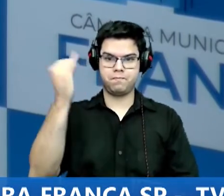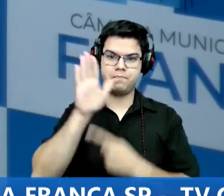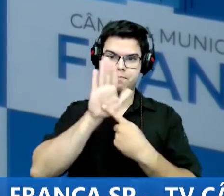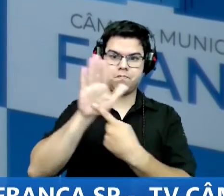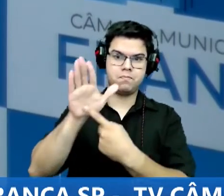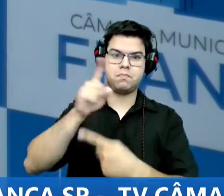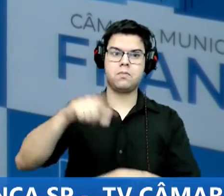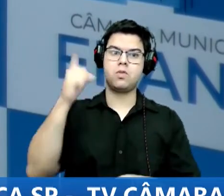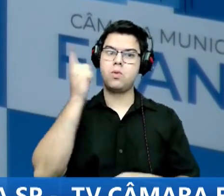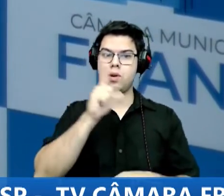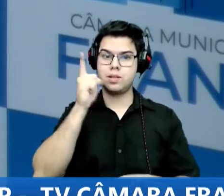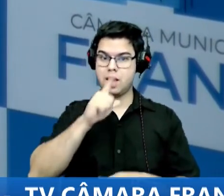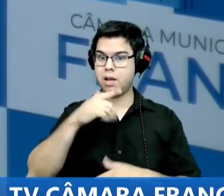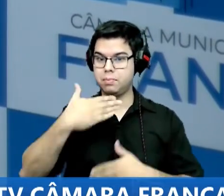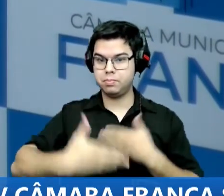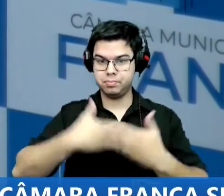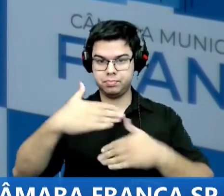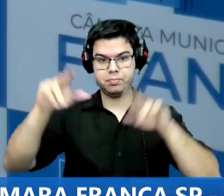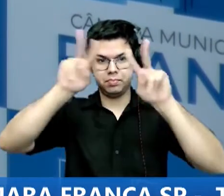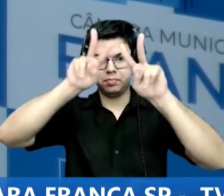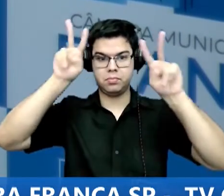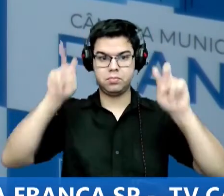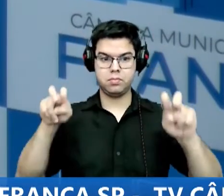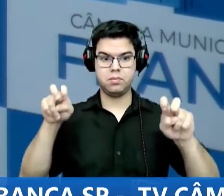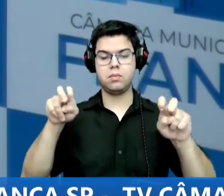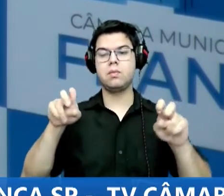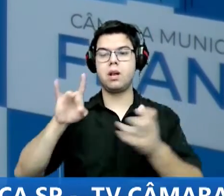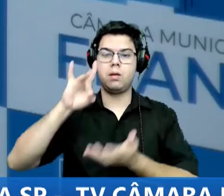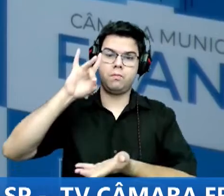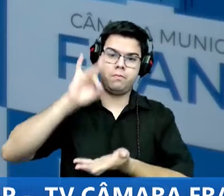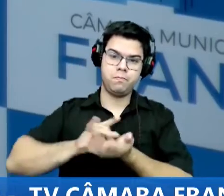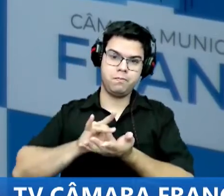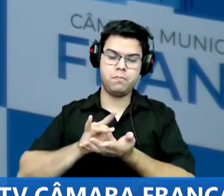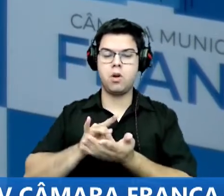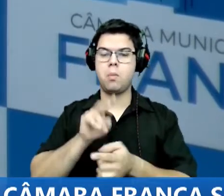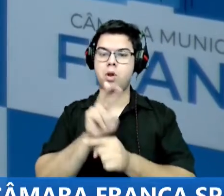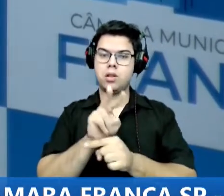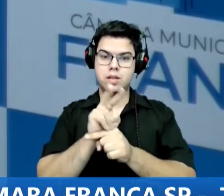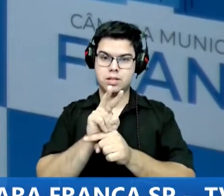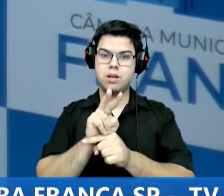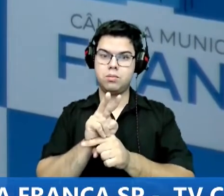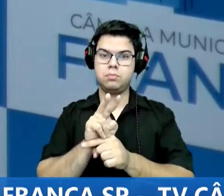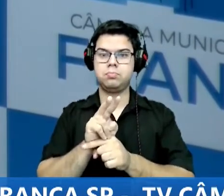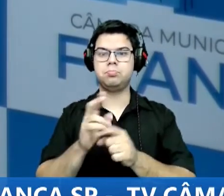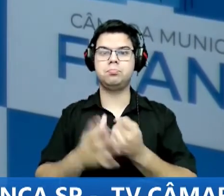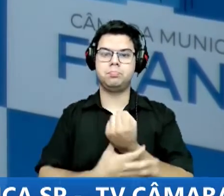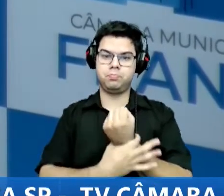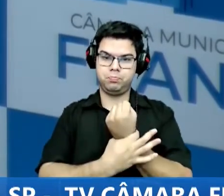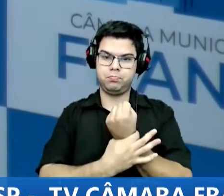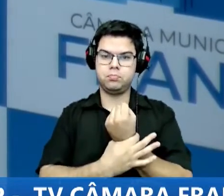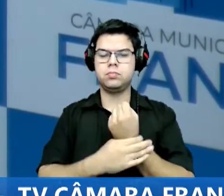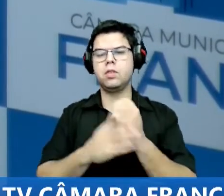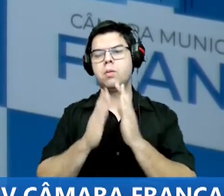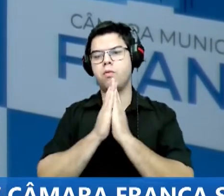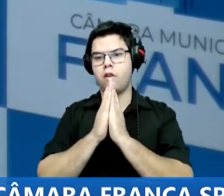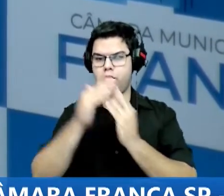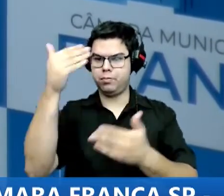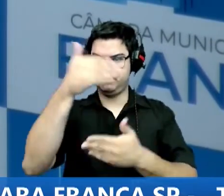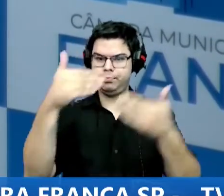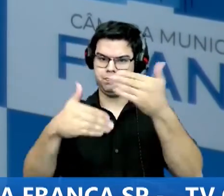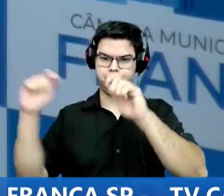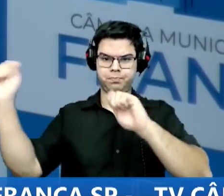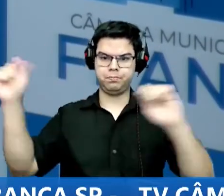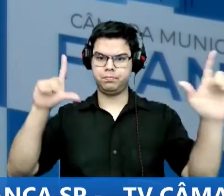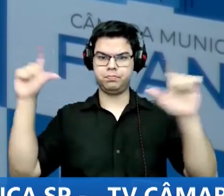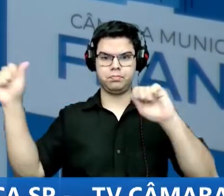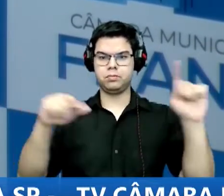na questão que envolve a efetiva proteção e prevenção. Eu vou pedir para a mesa passar os slides e direto no slide, acho